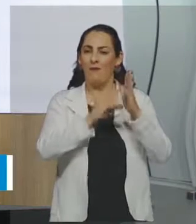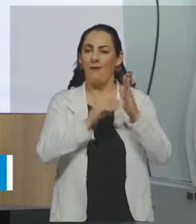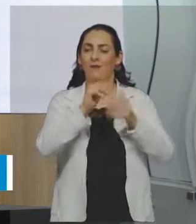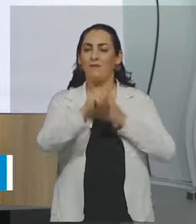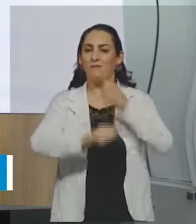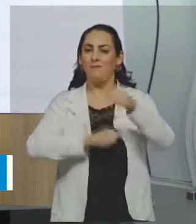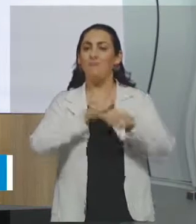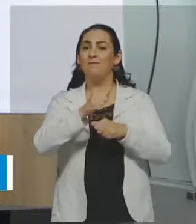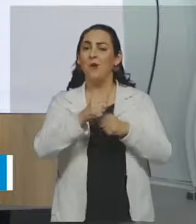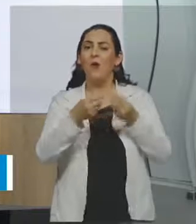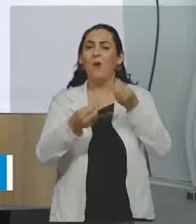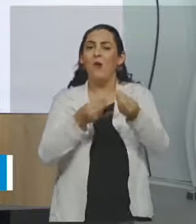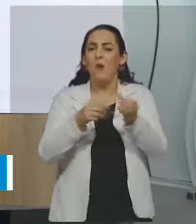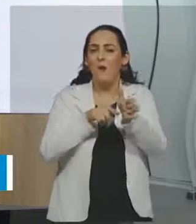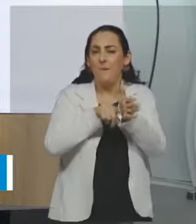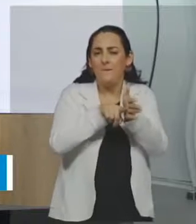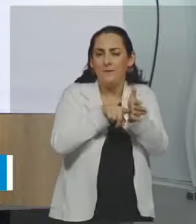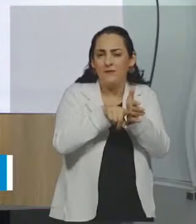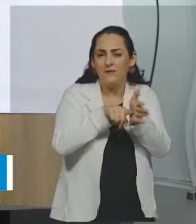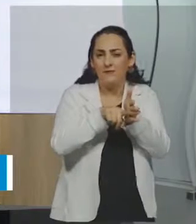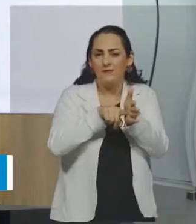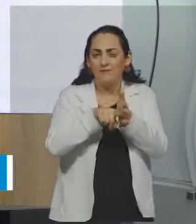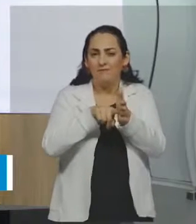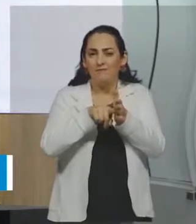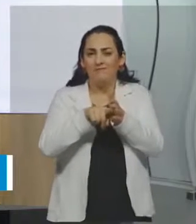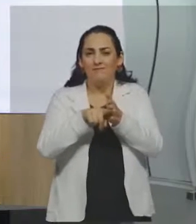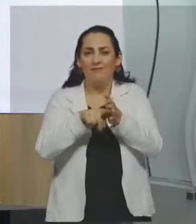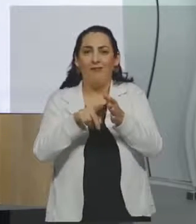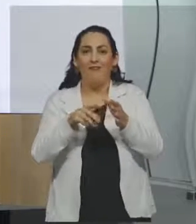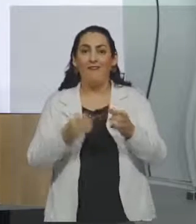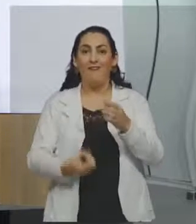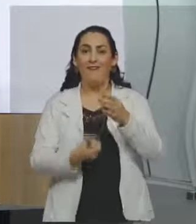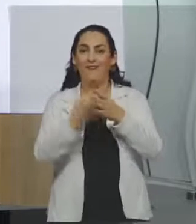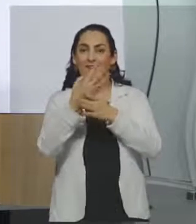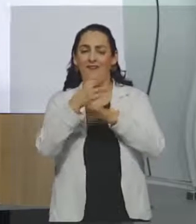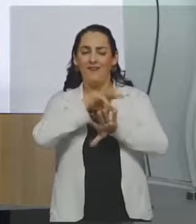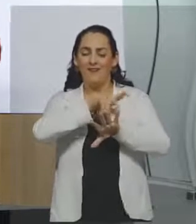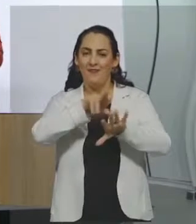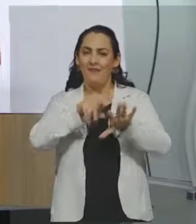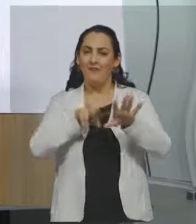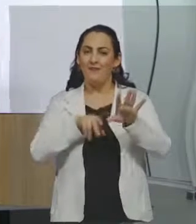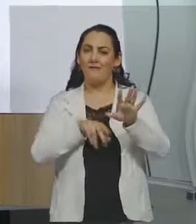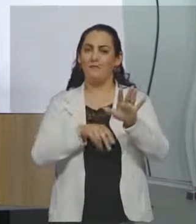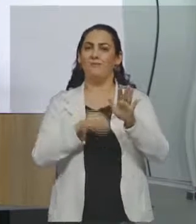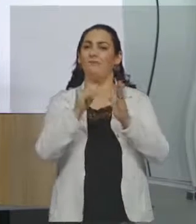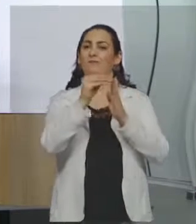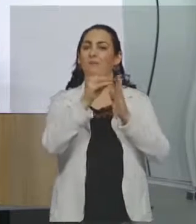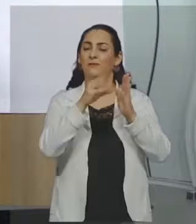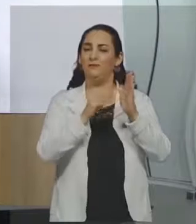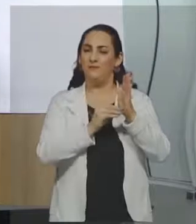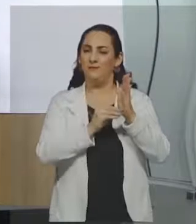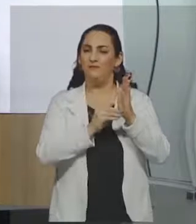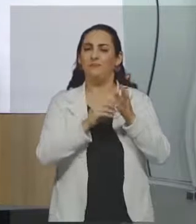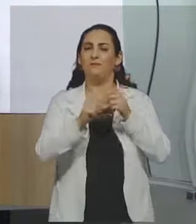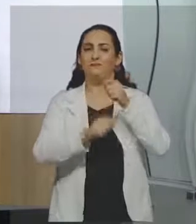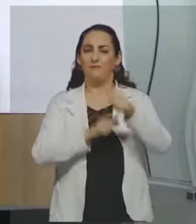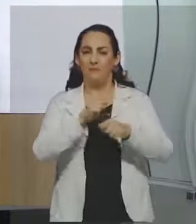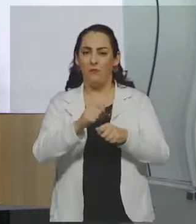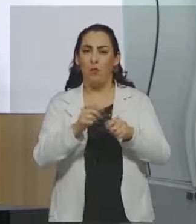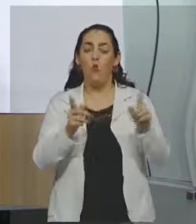levaram os cientistas a propor diversos modelos, ok? Então, como objetivo dessa aula de hoje, nós vamos